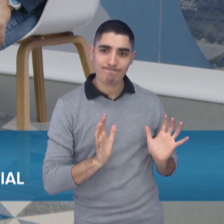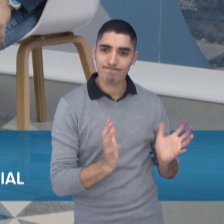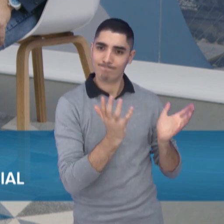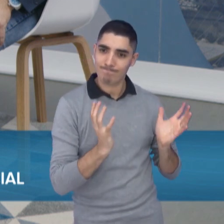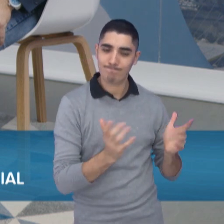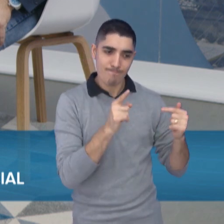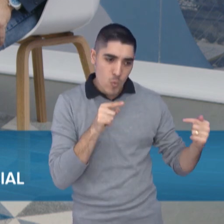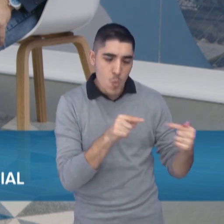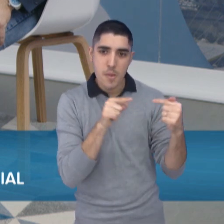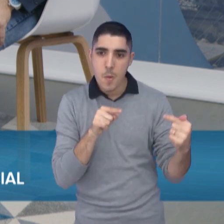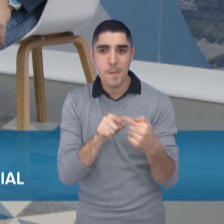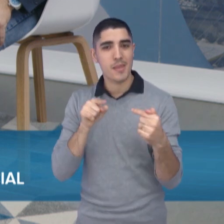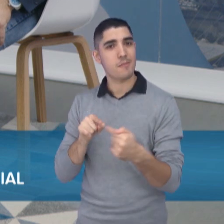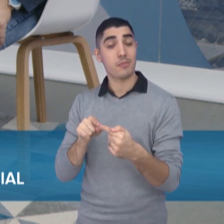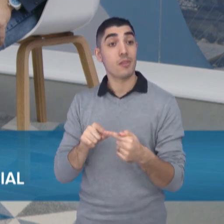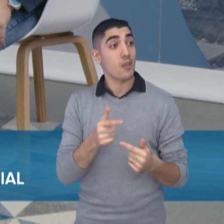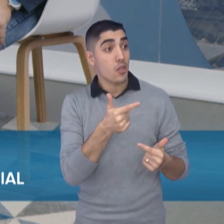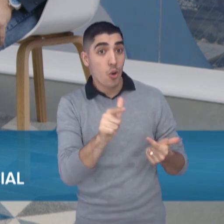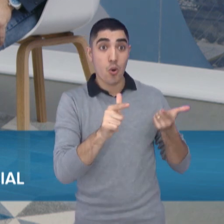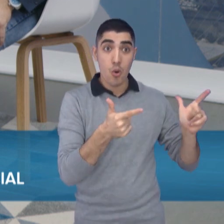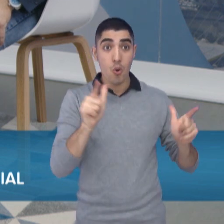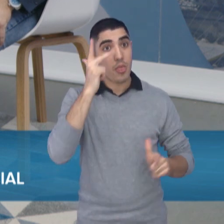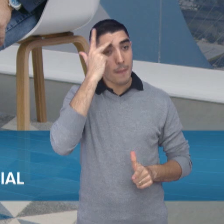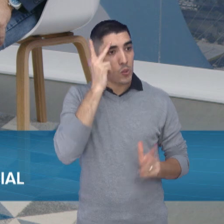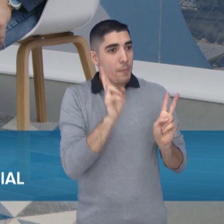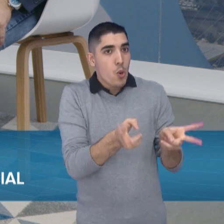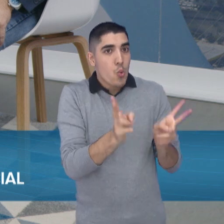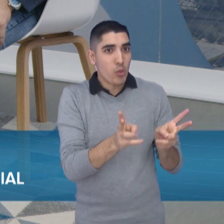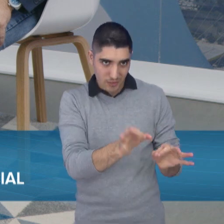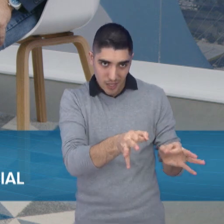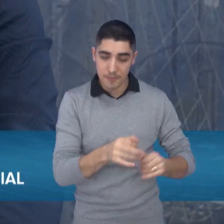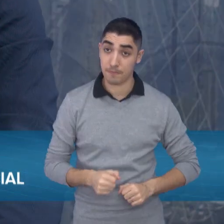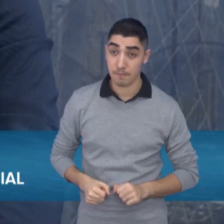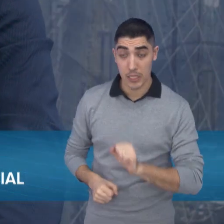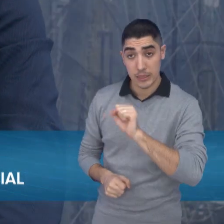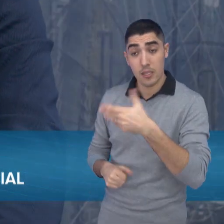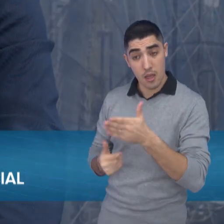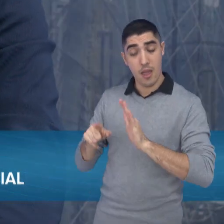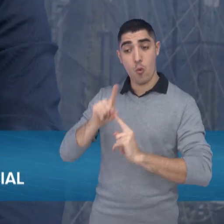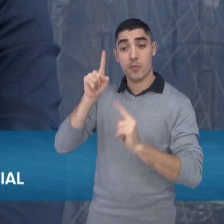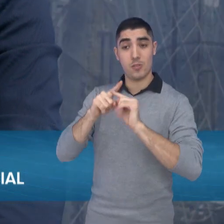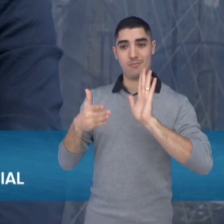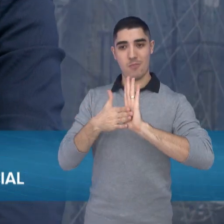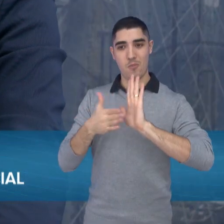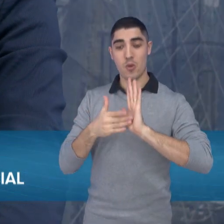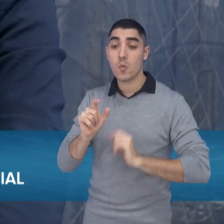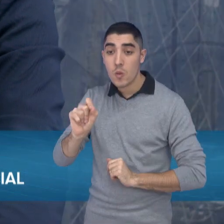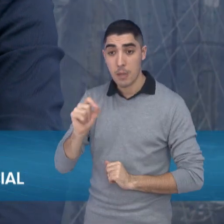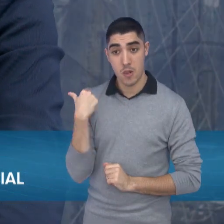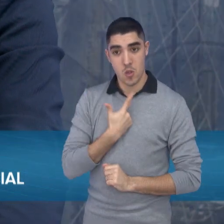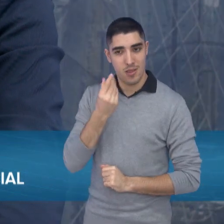outras pessoas também a disseminarem esses projetos. Sim, é constância de propósito. Para que a gente consiga